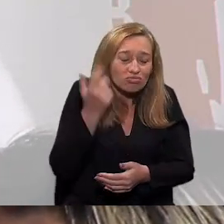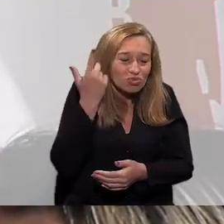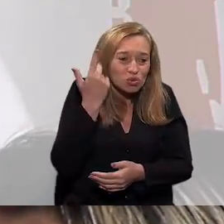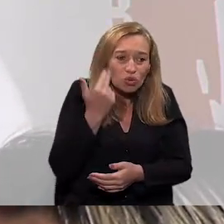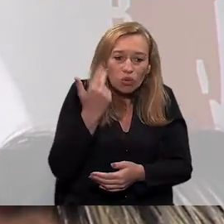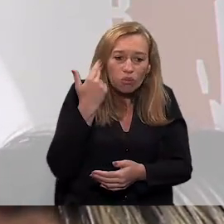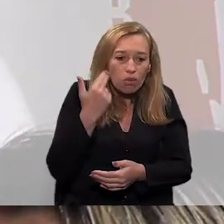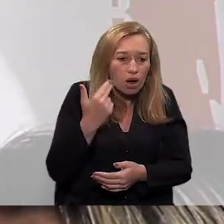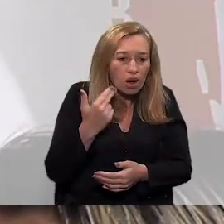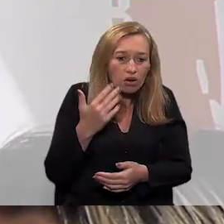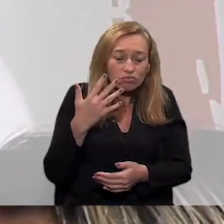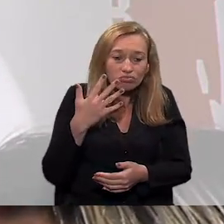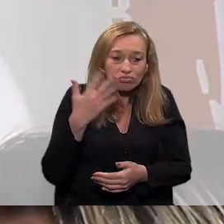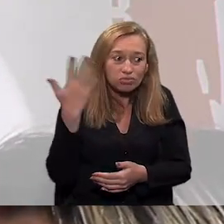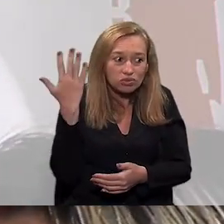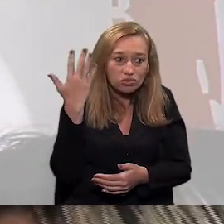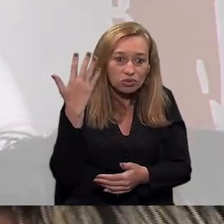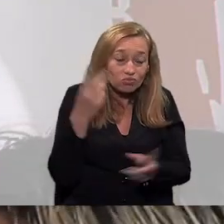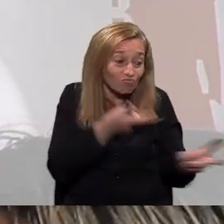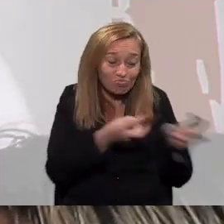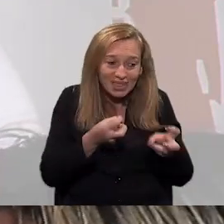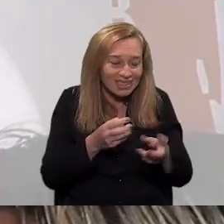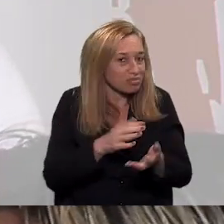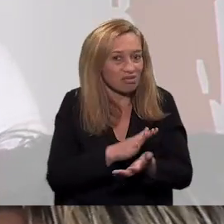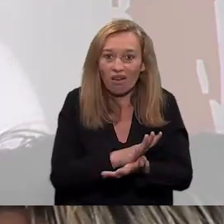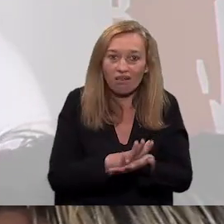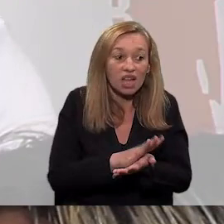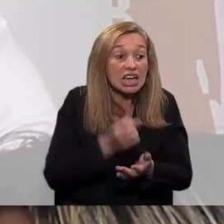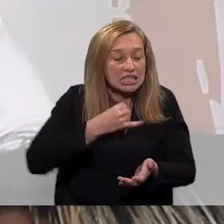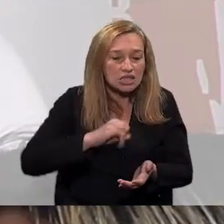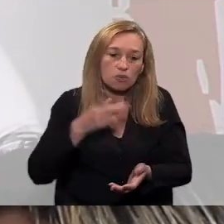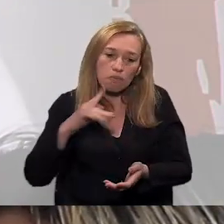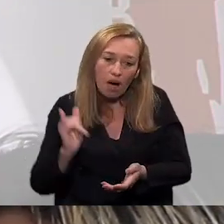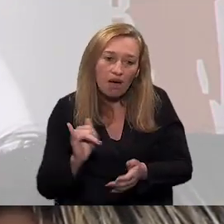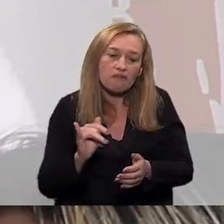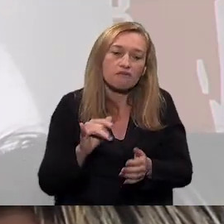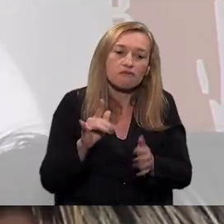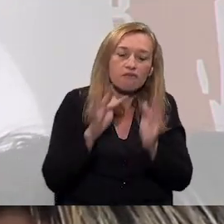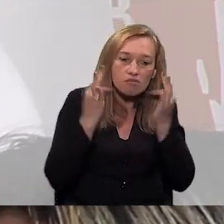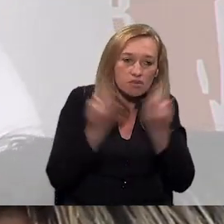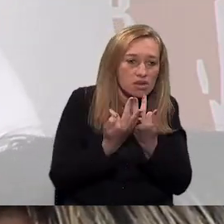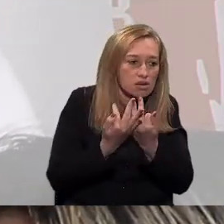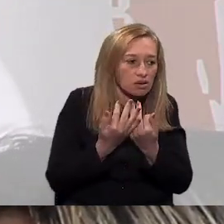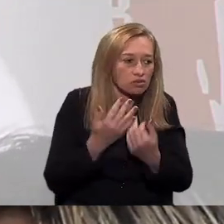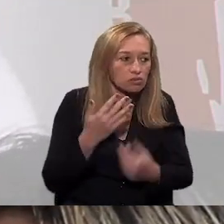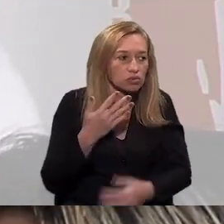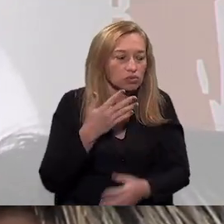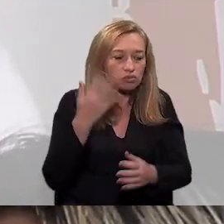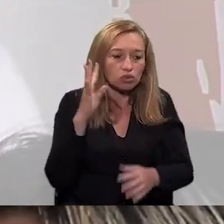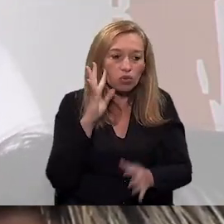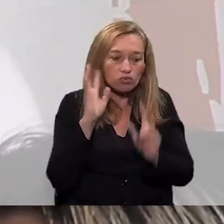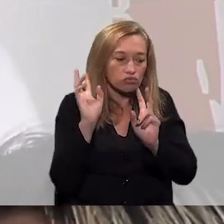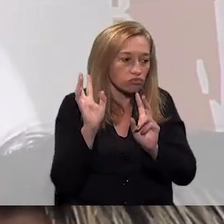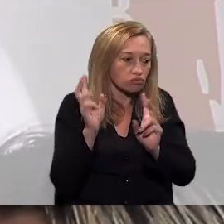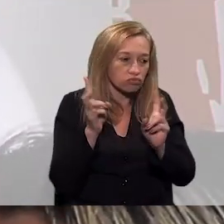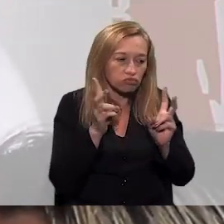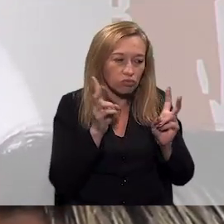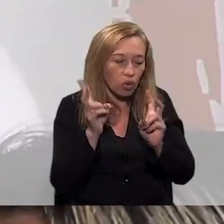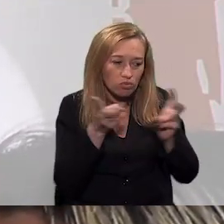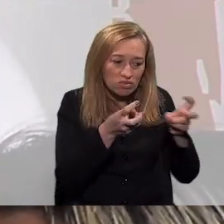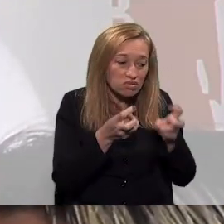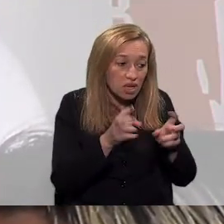meio que naturalmente, até sem perceber. E se o pai ou a mãe ou um familiar não fica atento para